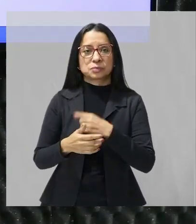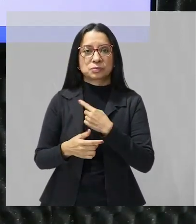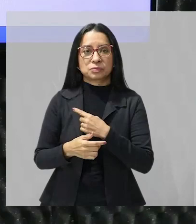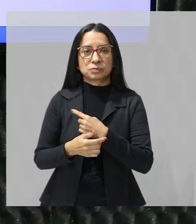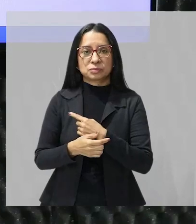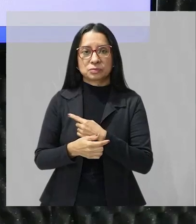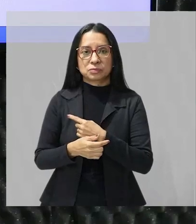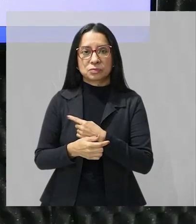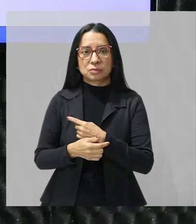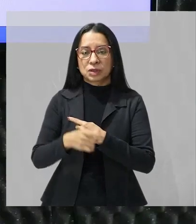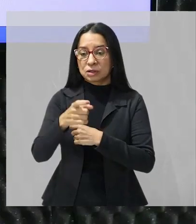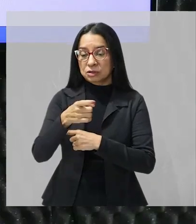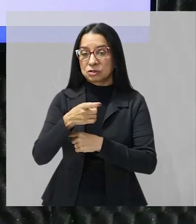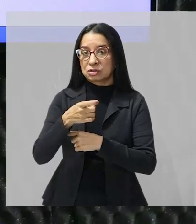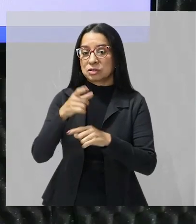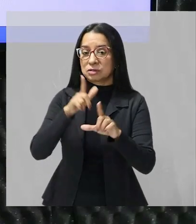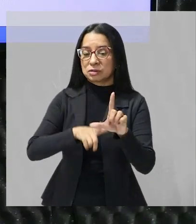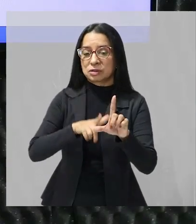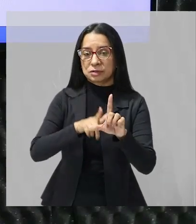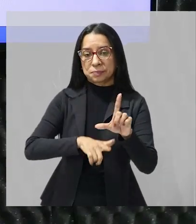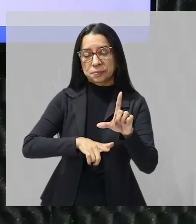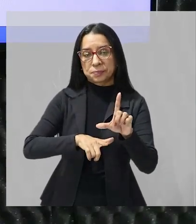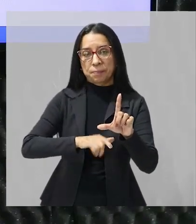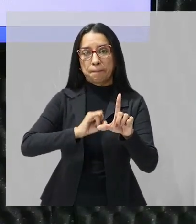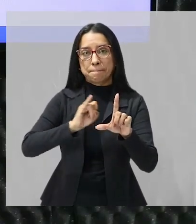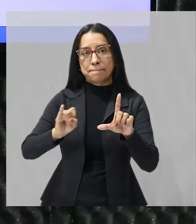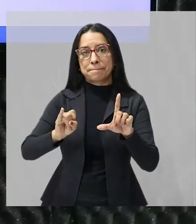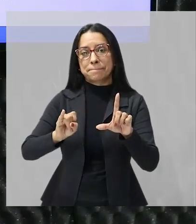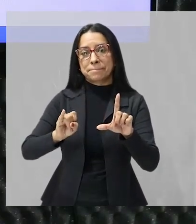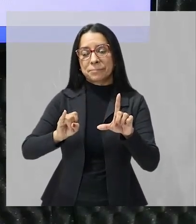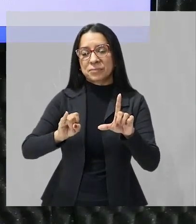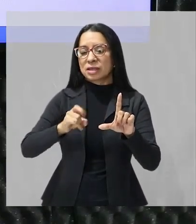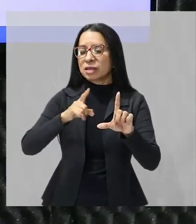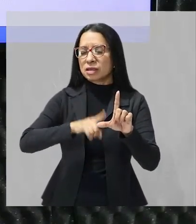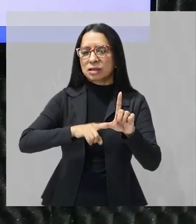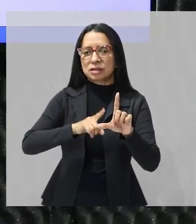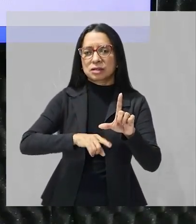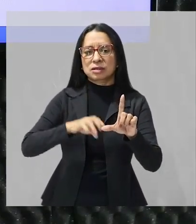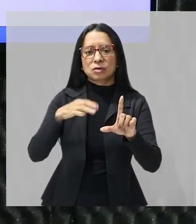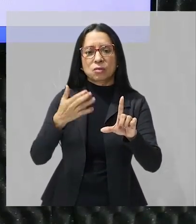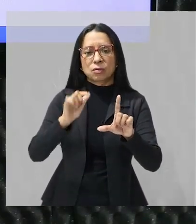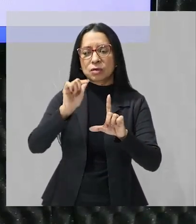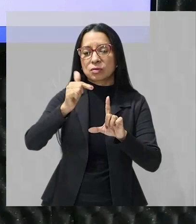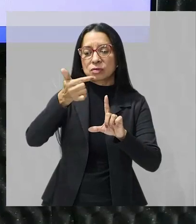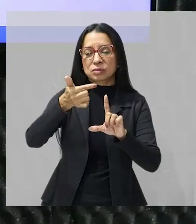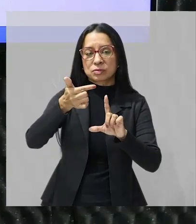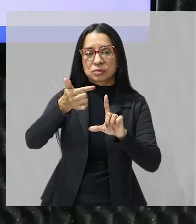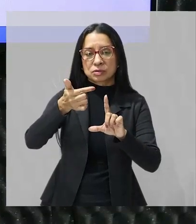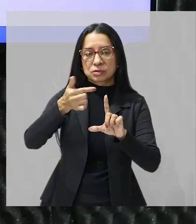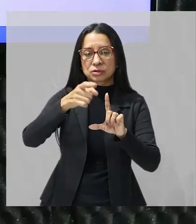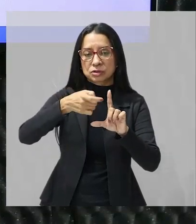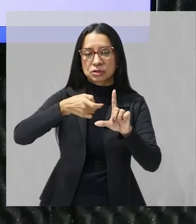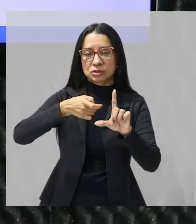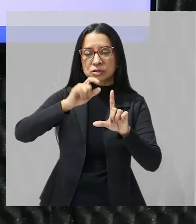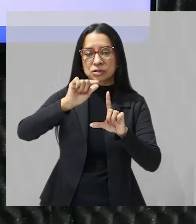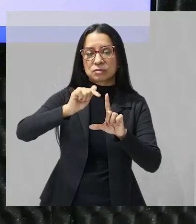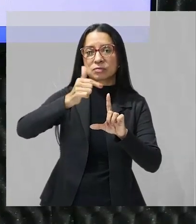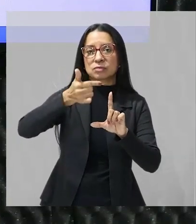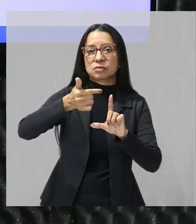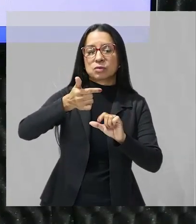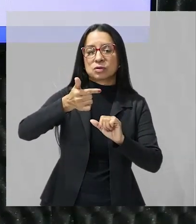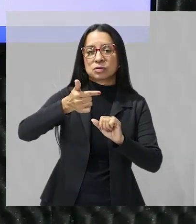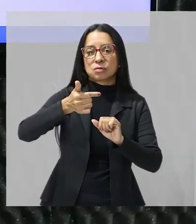é a nossa variável, certo? Se ela é a nossa variável, olha para o expoente dela, x elevado ao